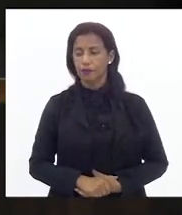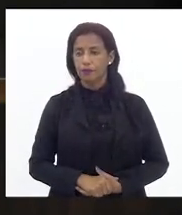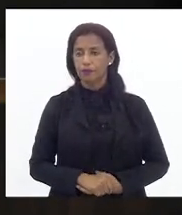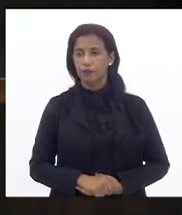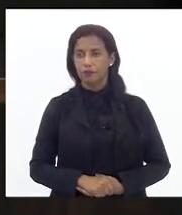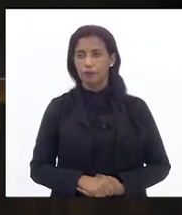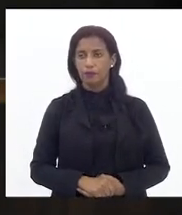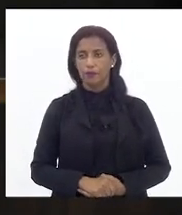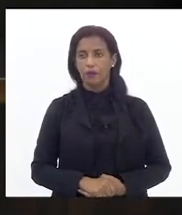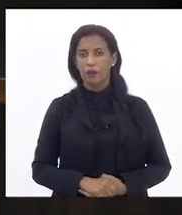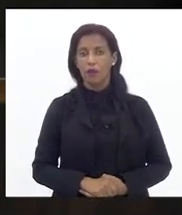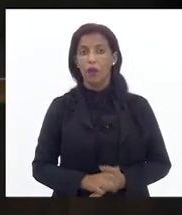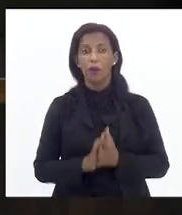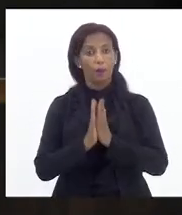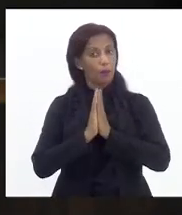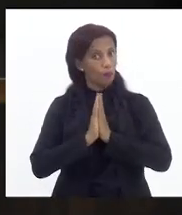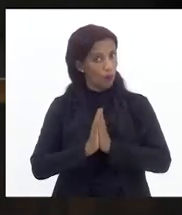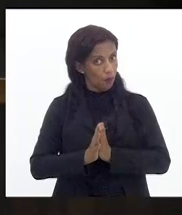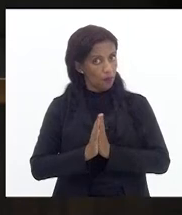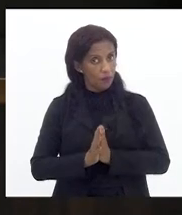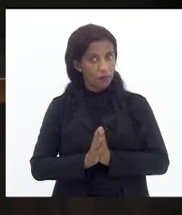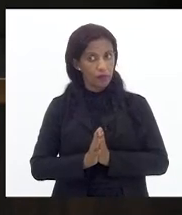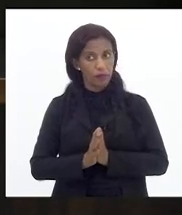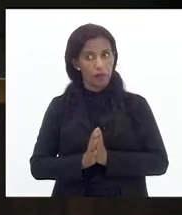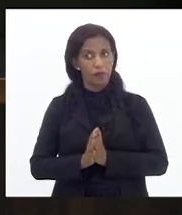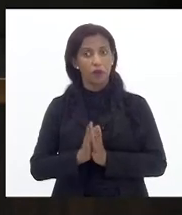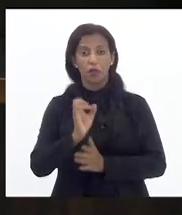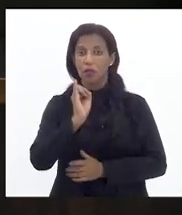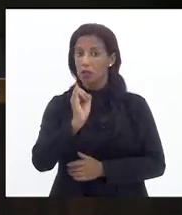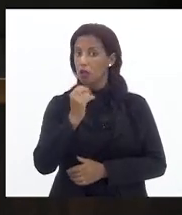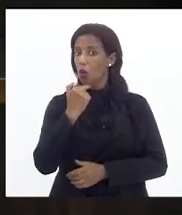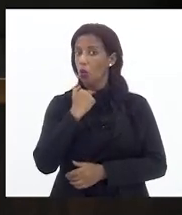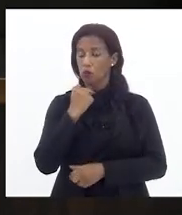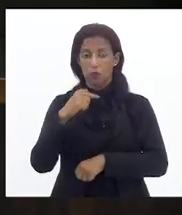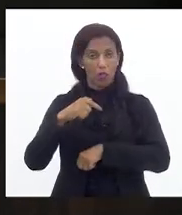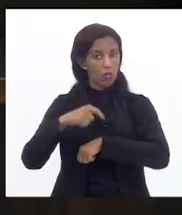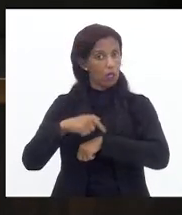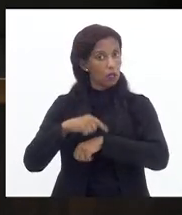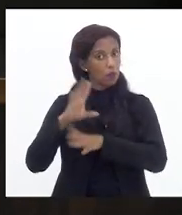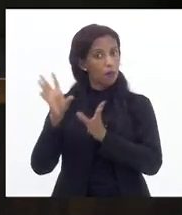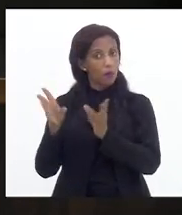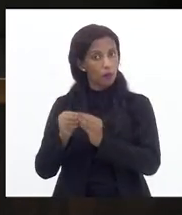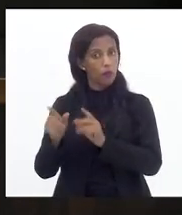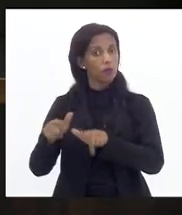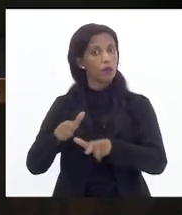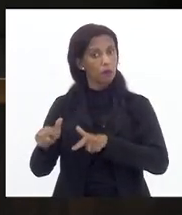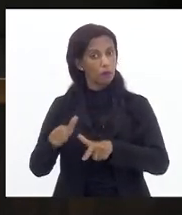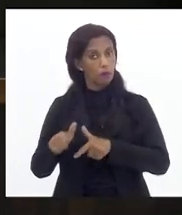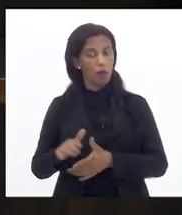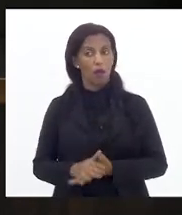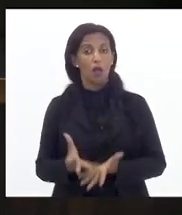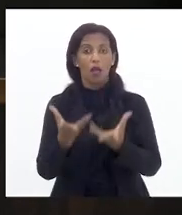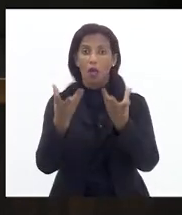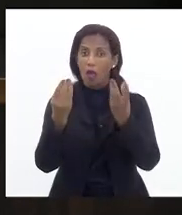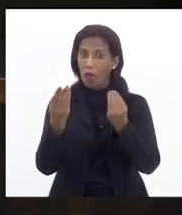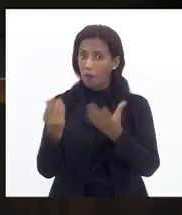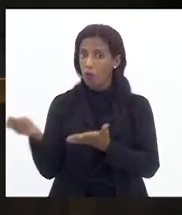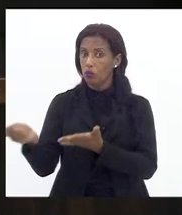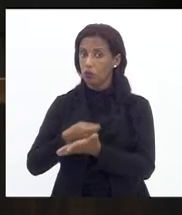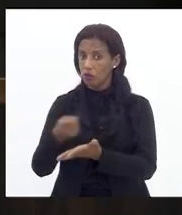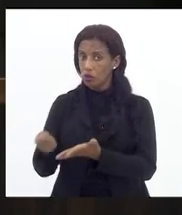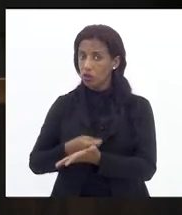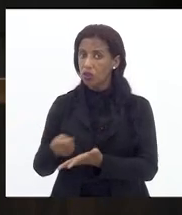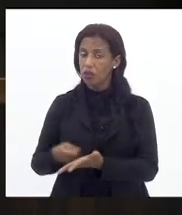por favor porque senão eu nós não teremos tempo para concluir os trabalhos são muitos